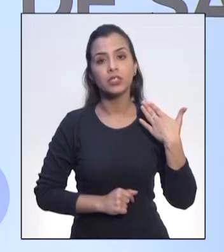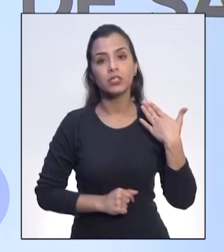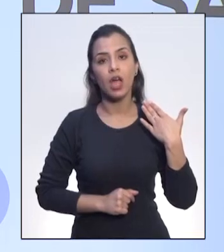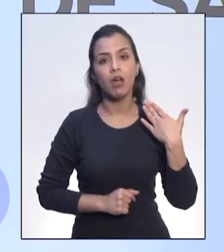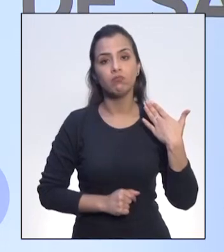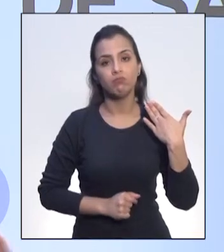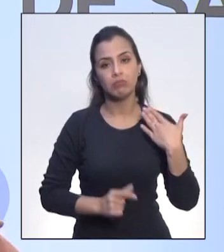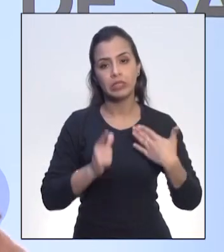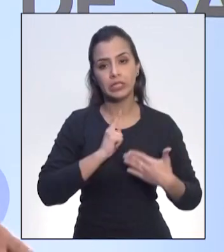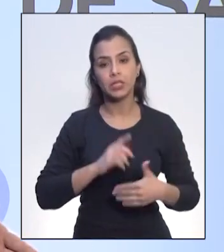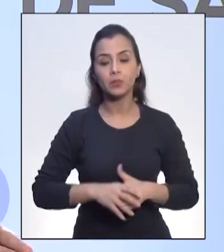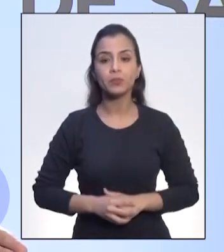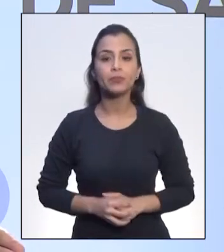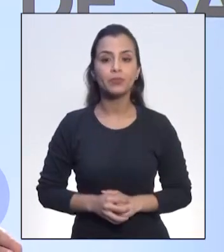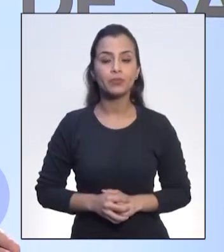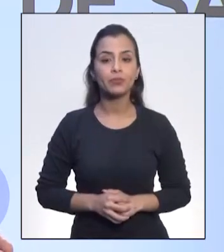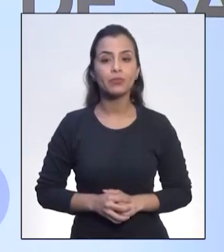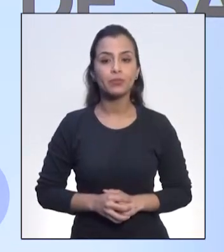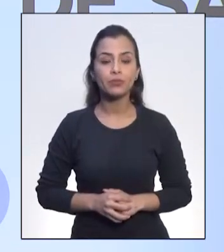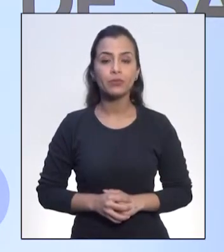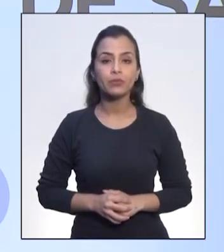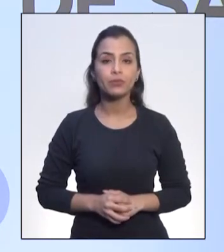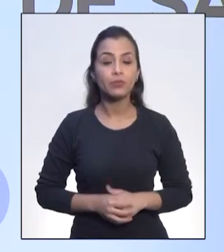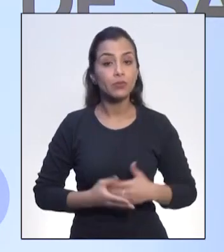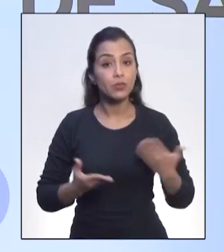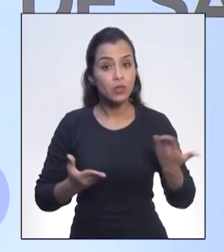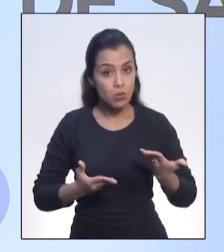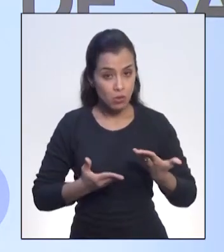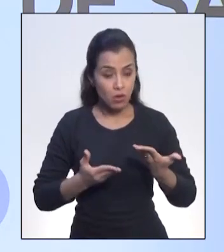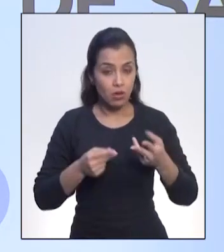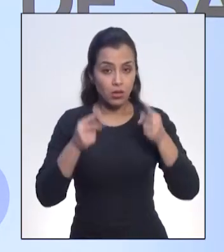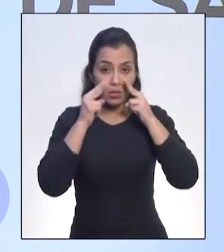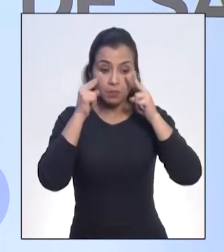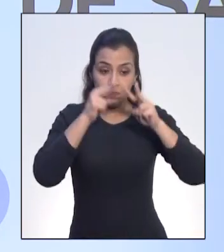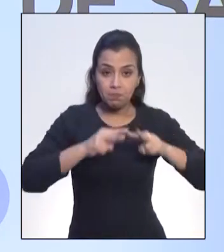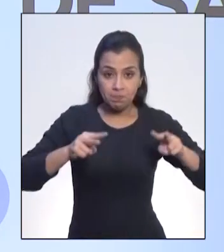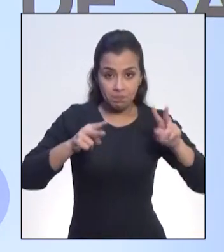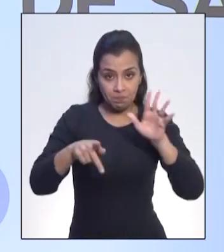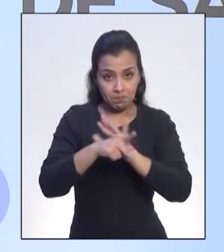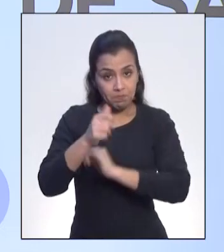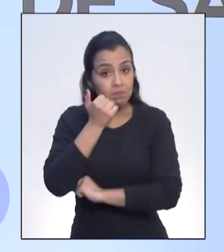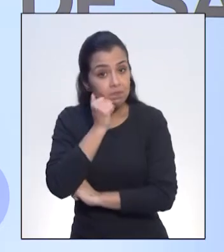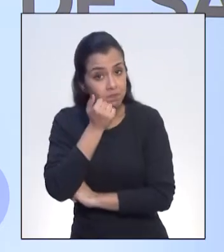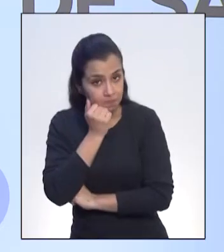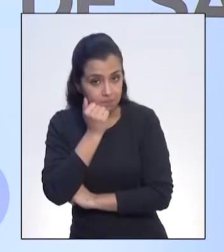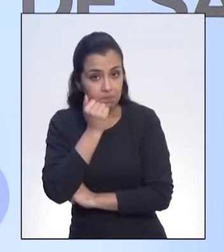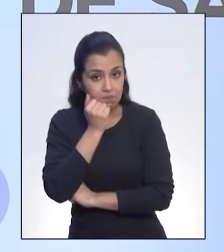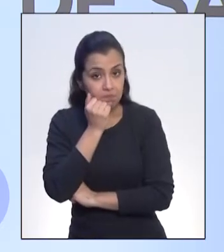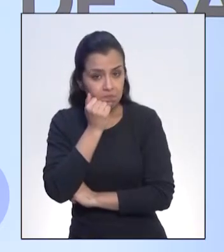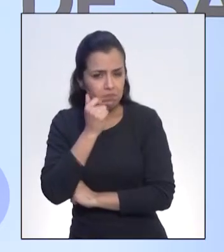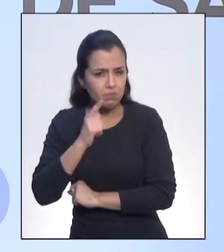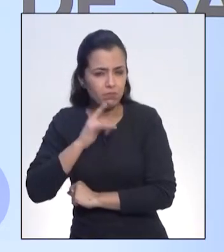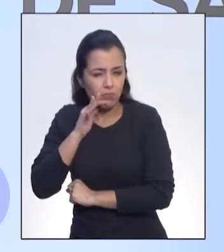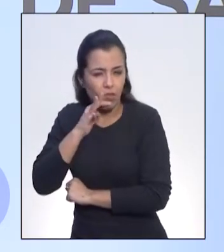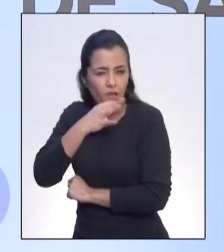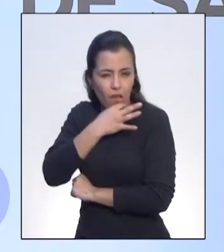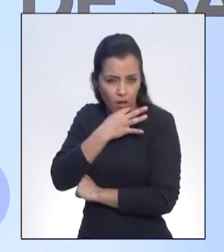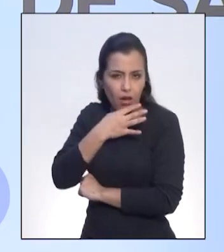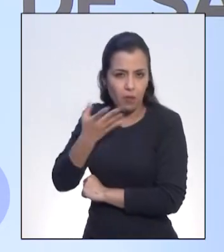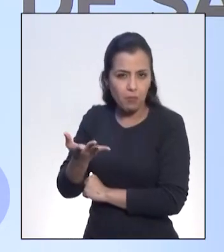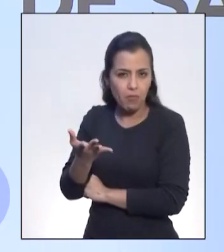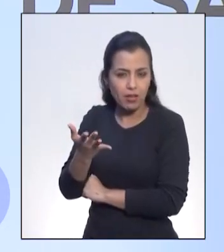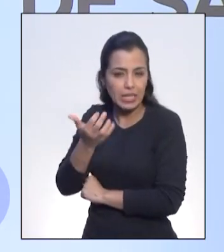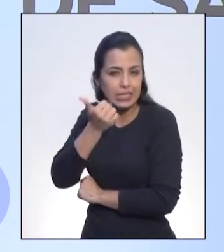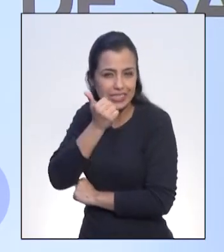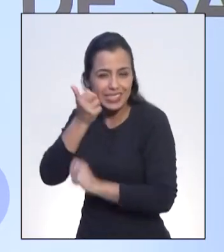formular. Uma vez que a gente está trabalhando aqui a visão de ciência, e a gente acabou de conceituar de uma maneira, obviamente, bem panorâmica o que é